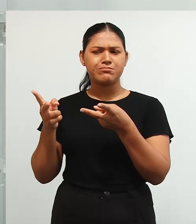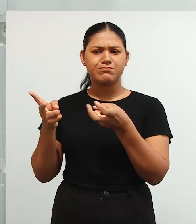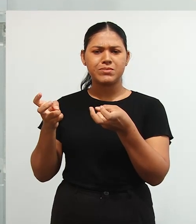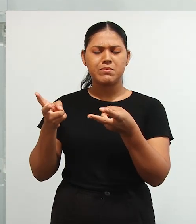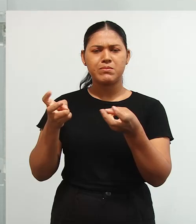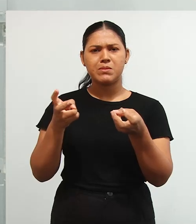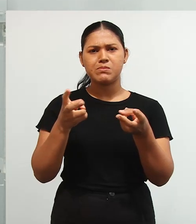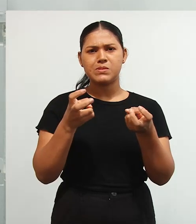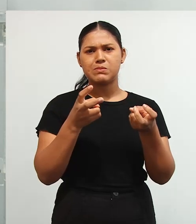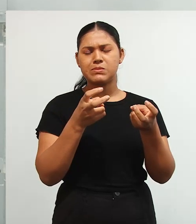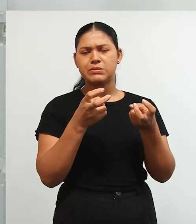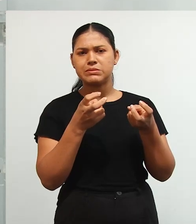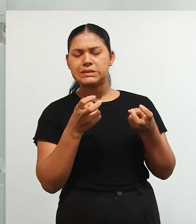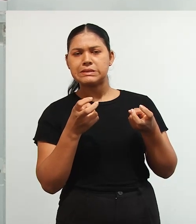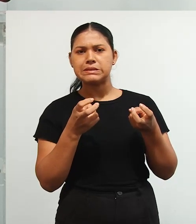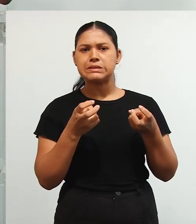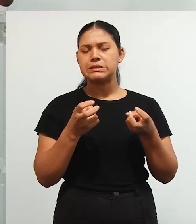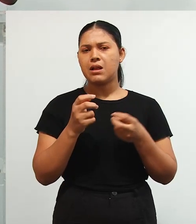um conjunto